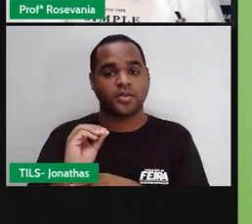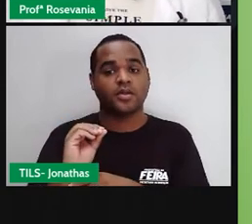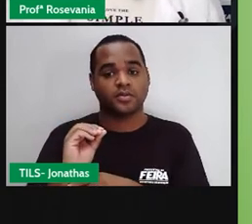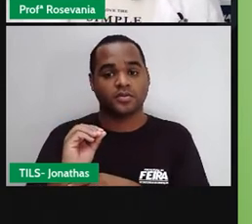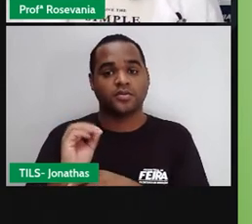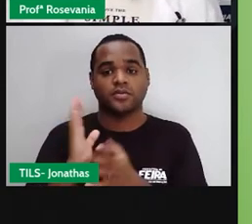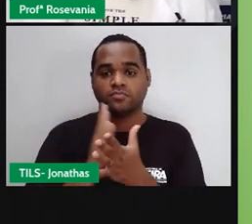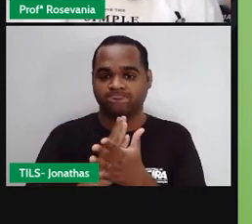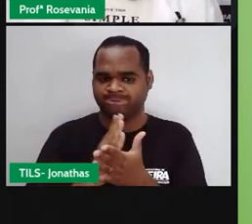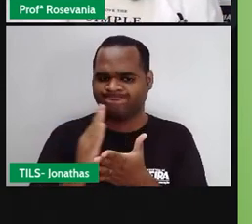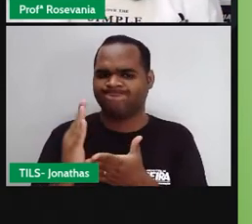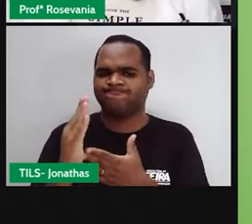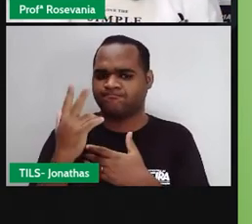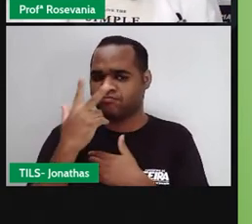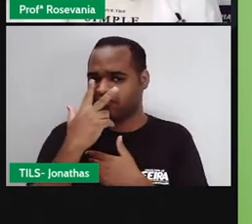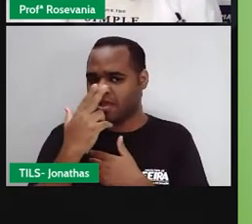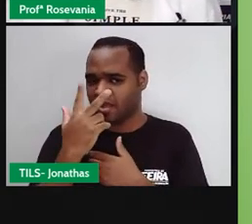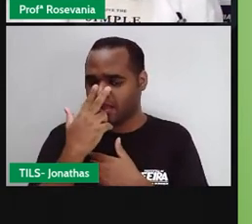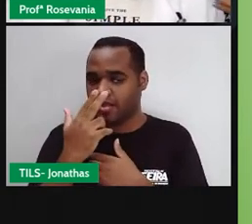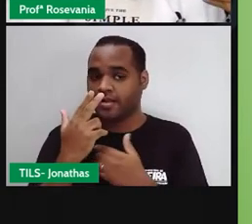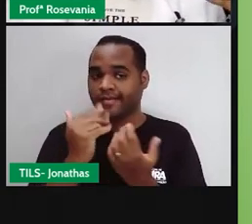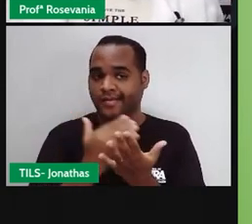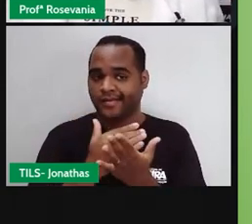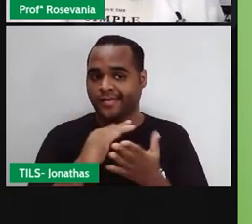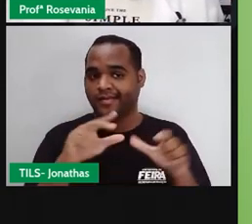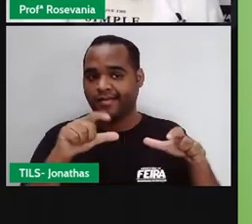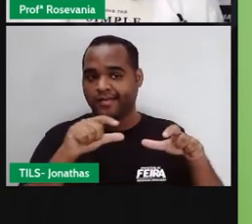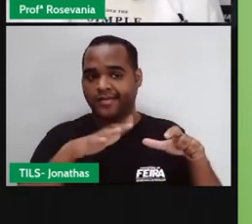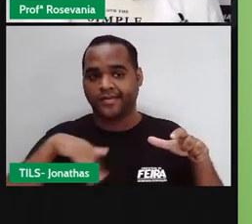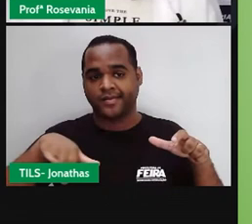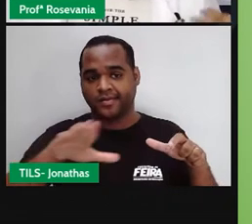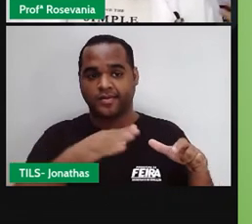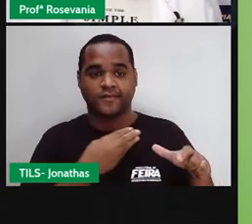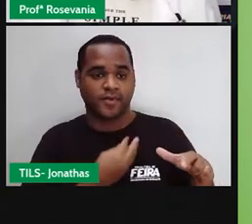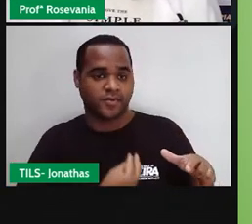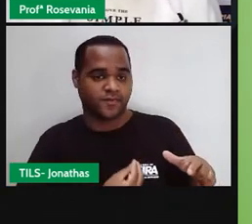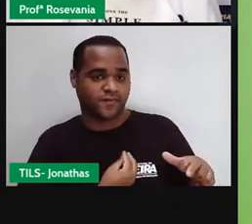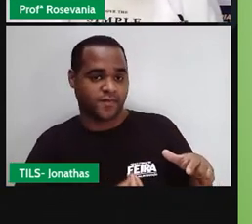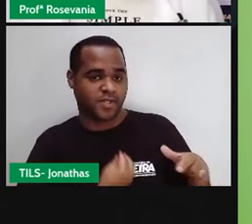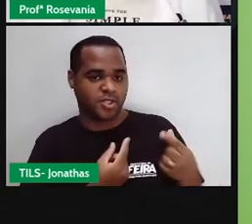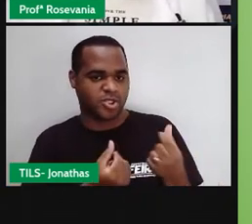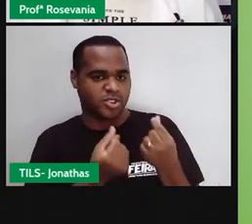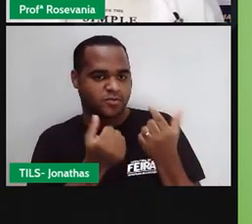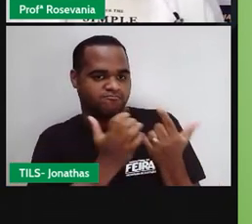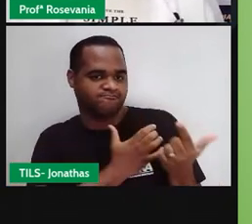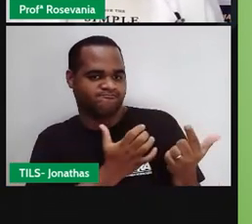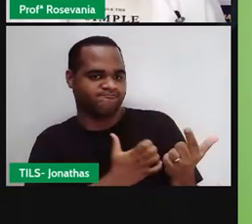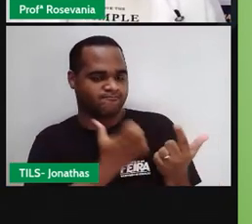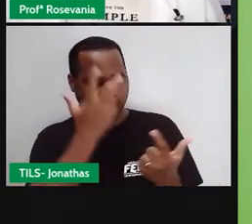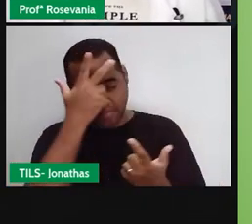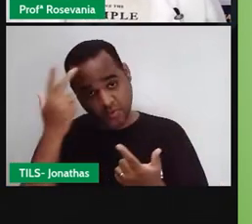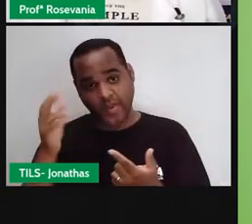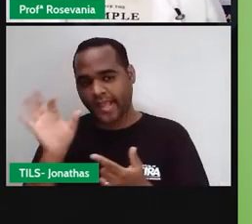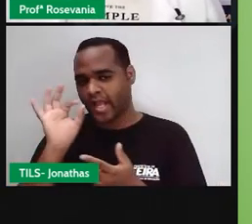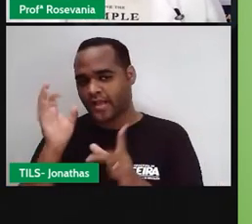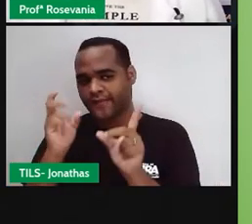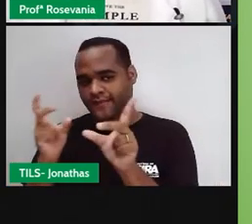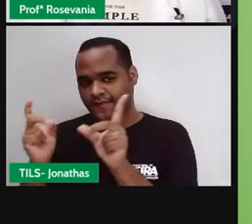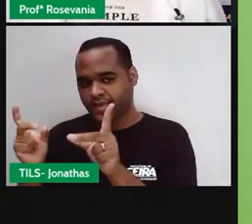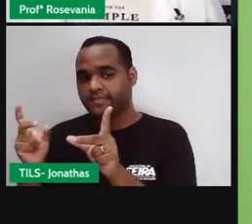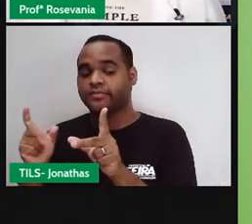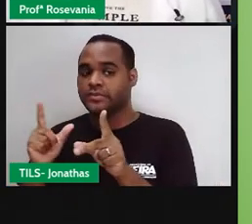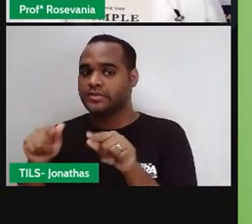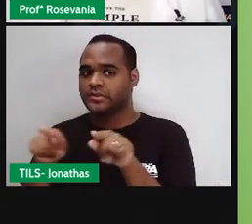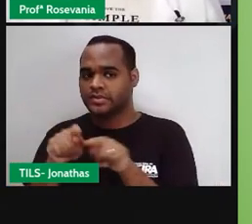com a injeção mesmo. Primeiro foi a iniciativa, né, embora dizer assim, né, dos coronéis, dos grandes barões, né, do café. E